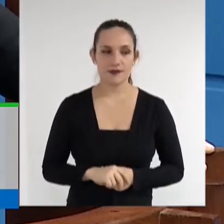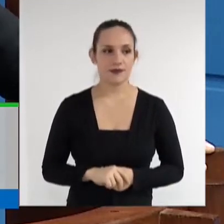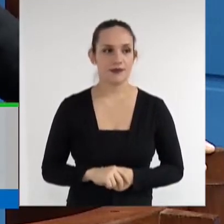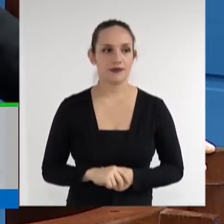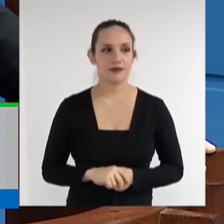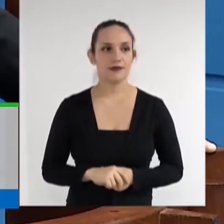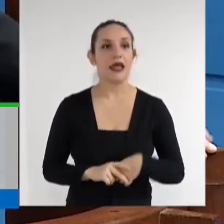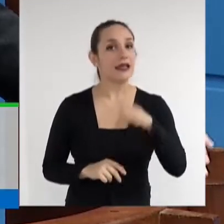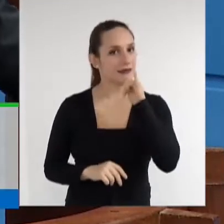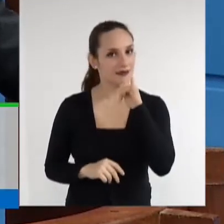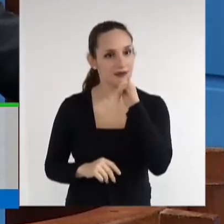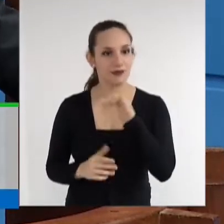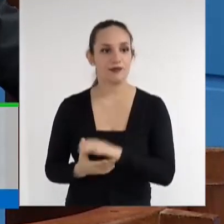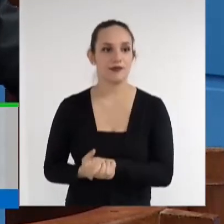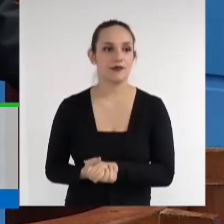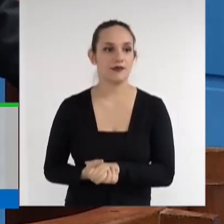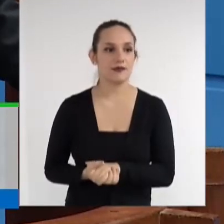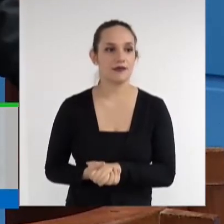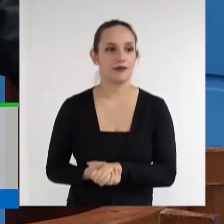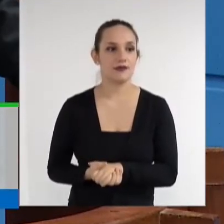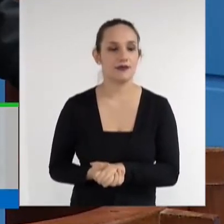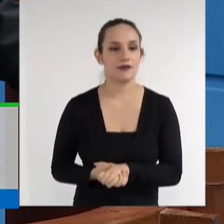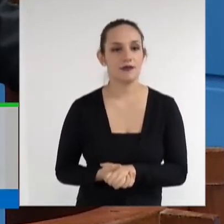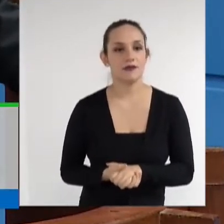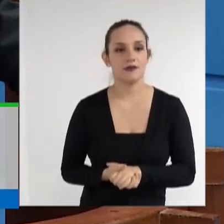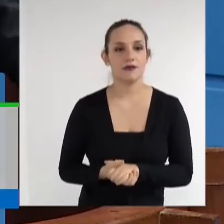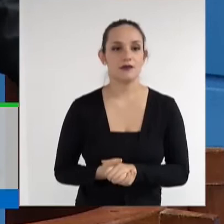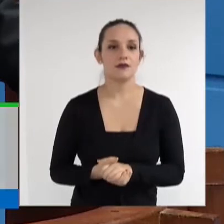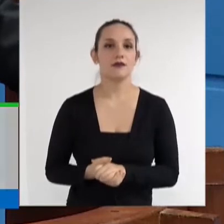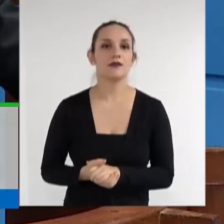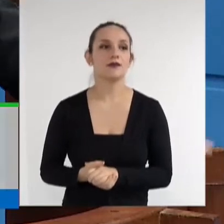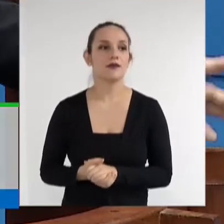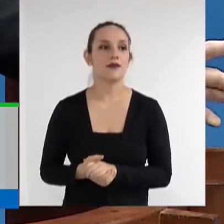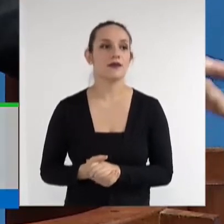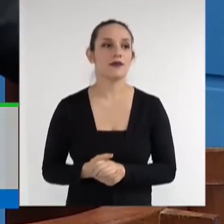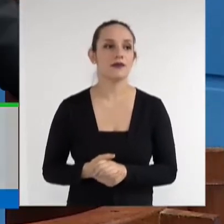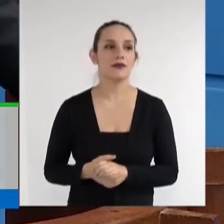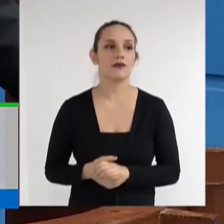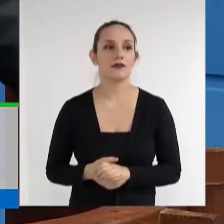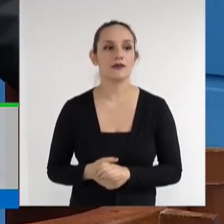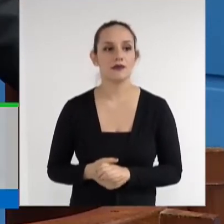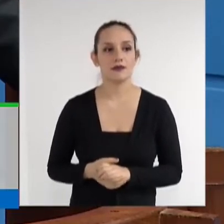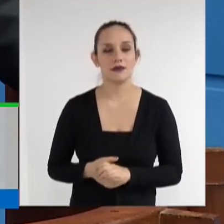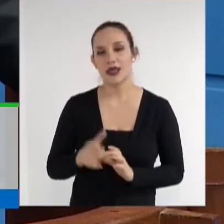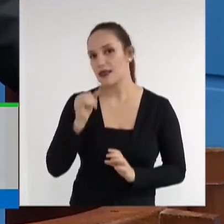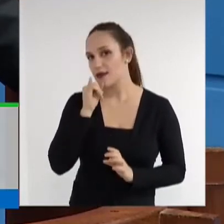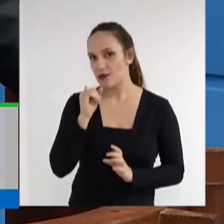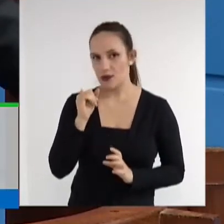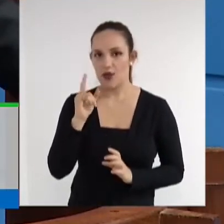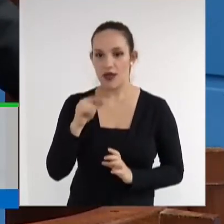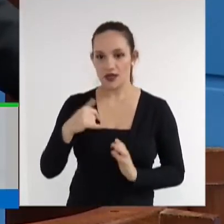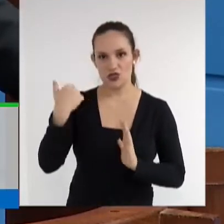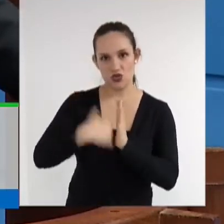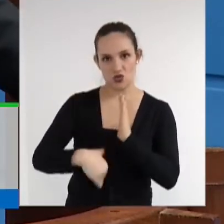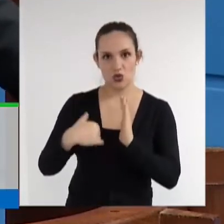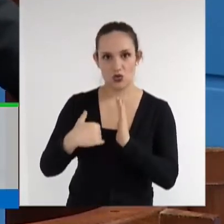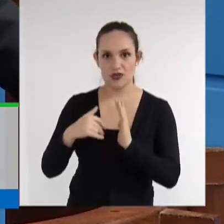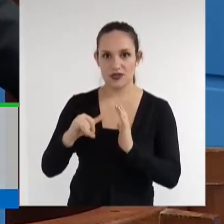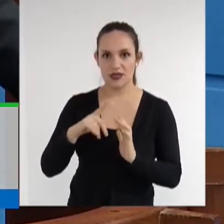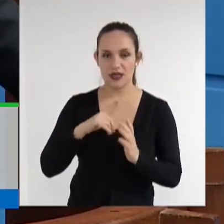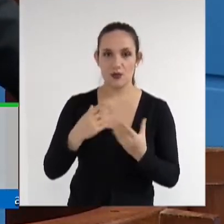Por exemplo, a ideia da taxação das grandes fortunas, isso não anda. Isso não